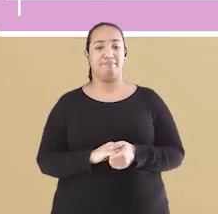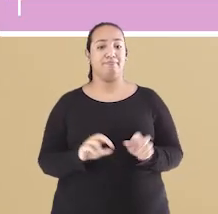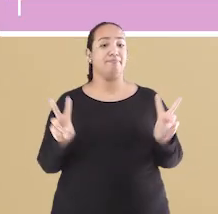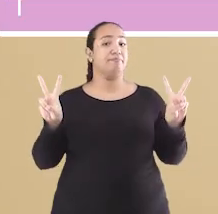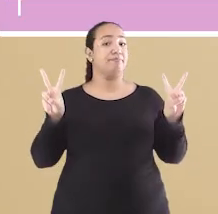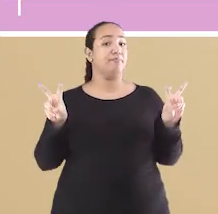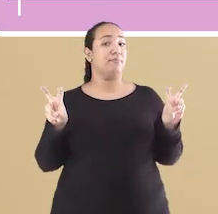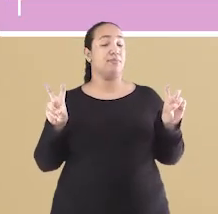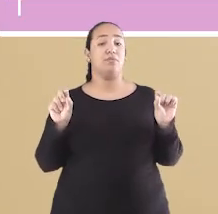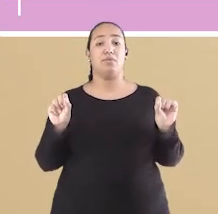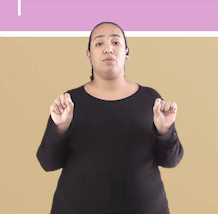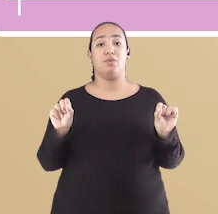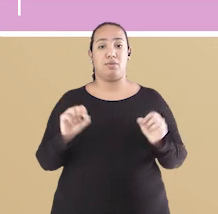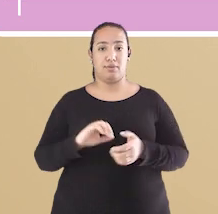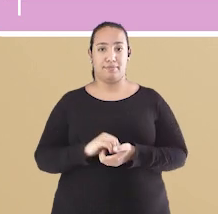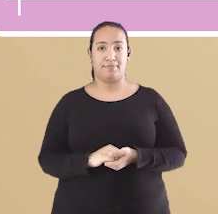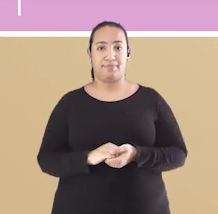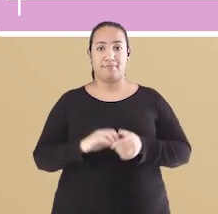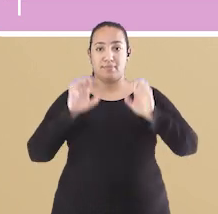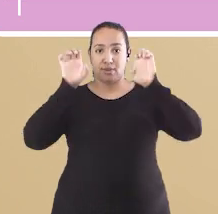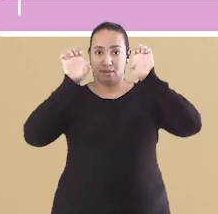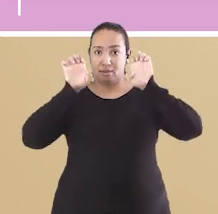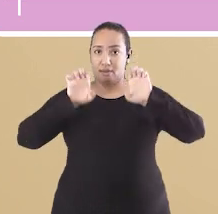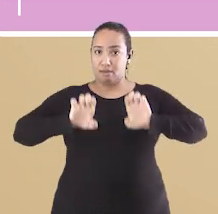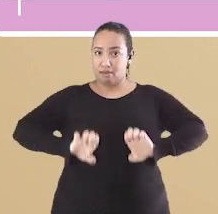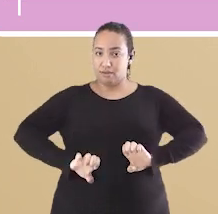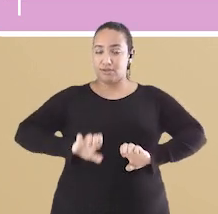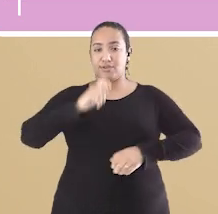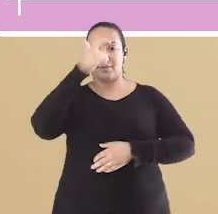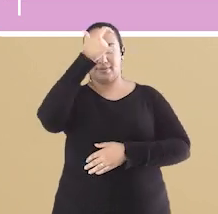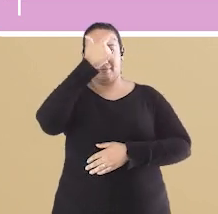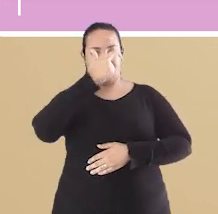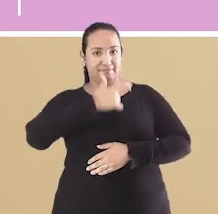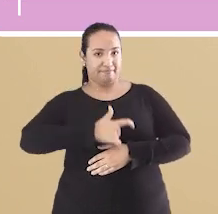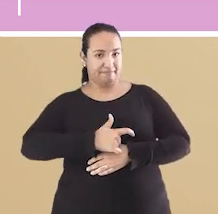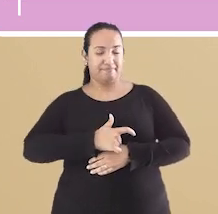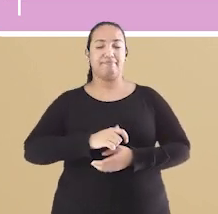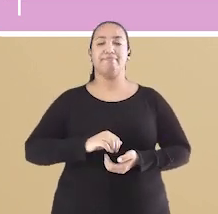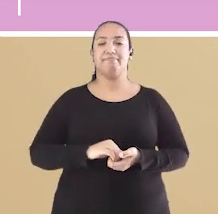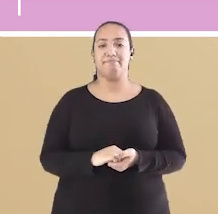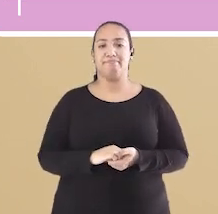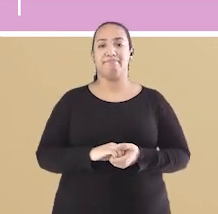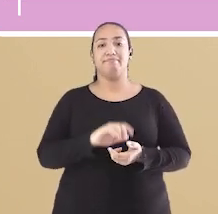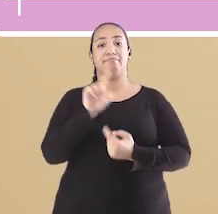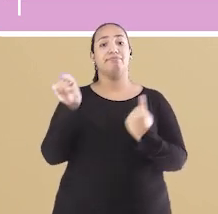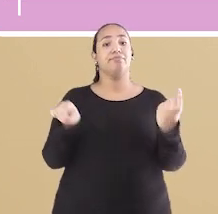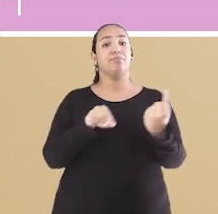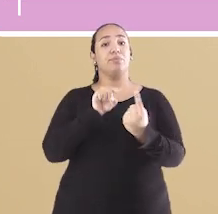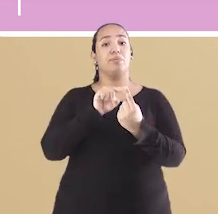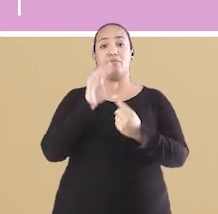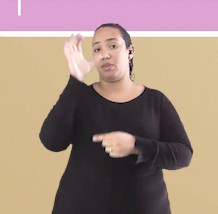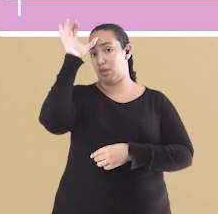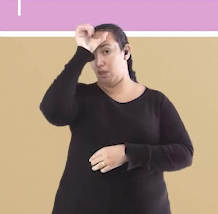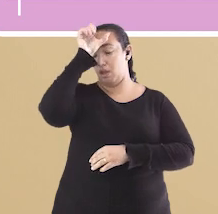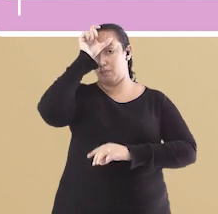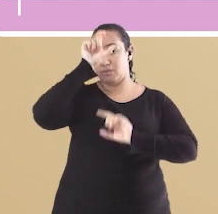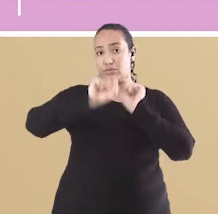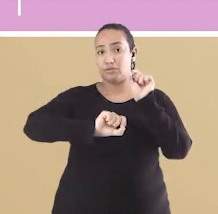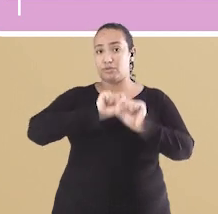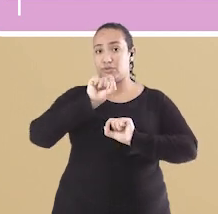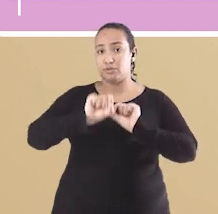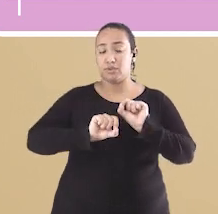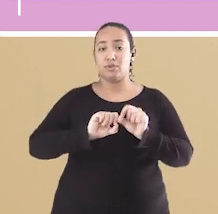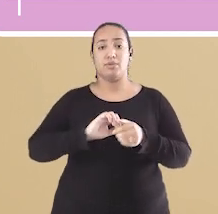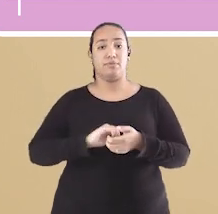nosso eixo temático é o seguinte: ética e cidadania. E o objetivo de aprendizagem desta aula implica